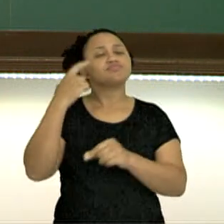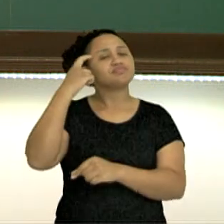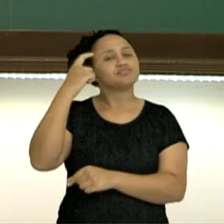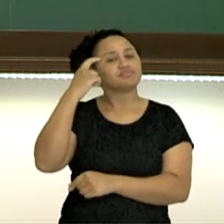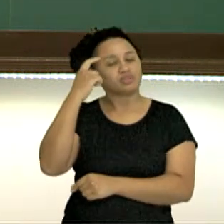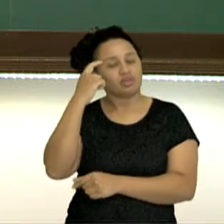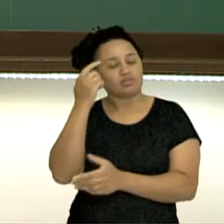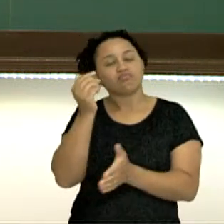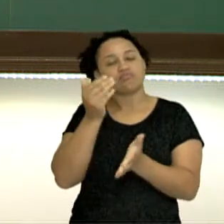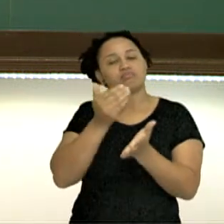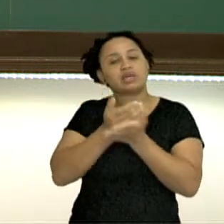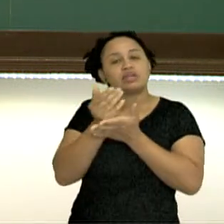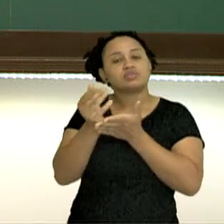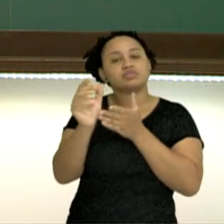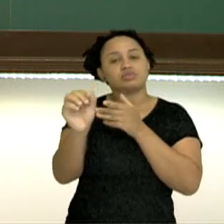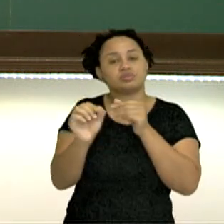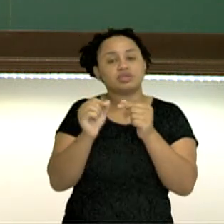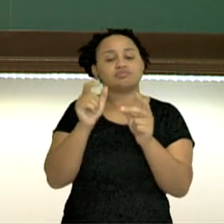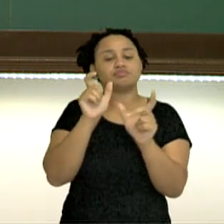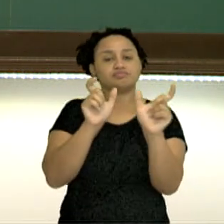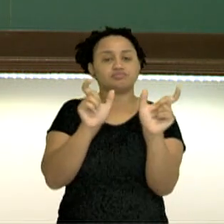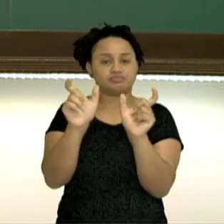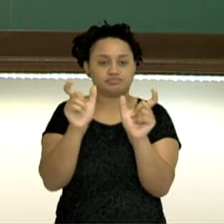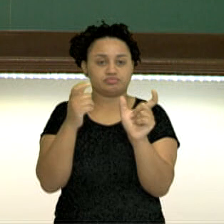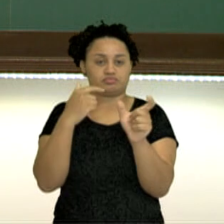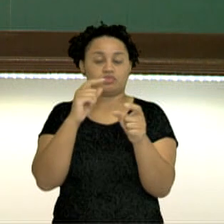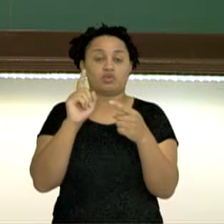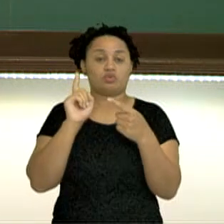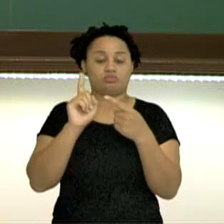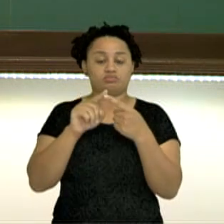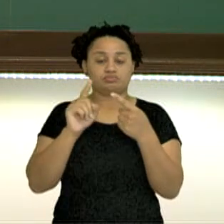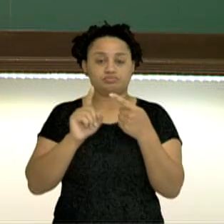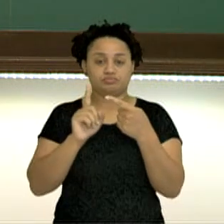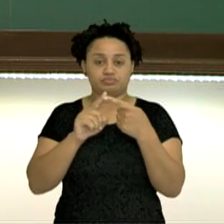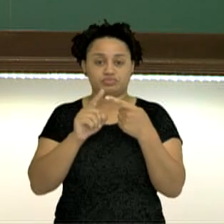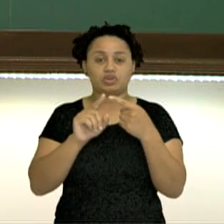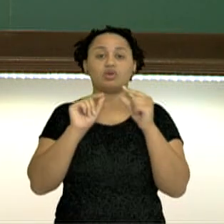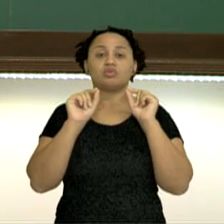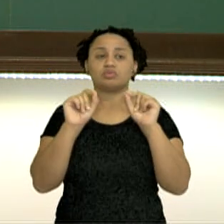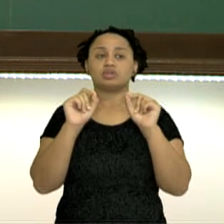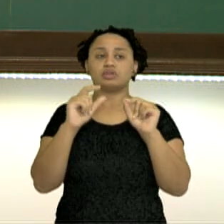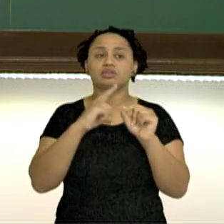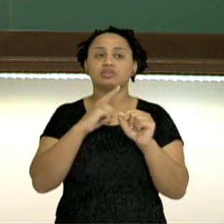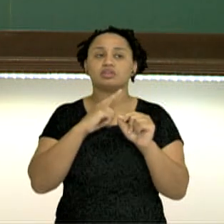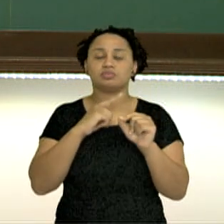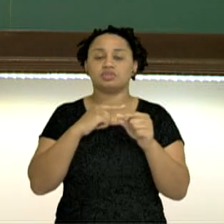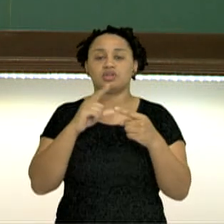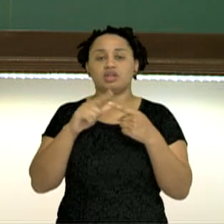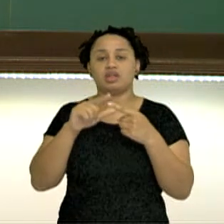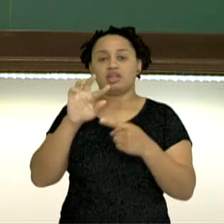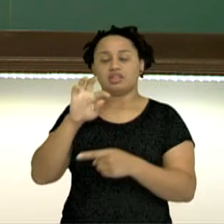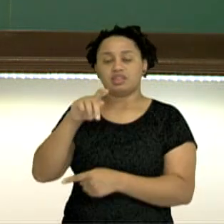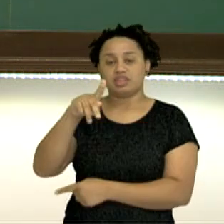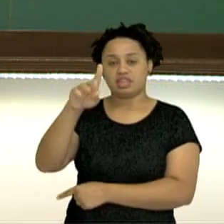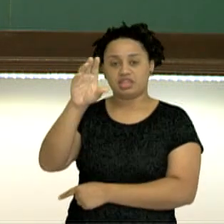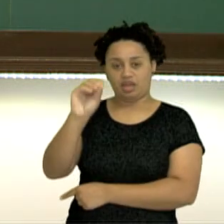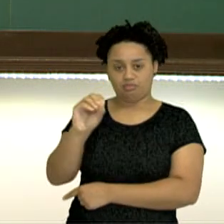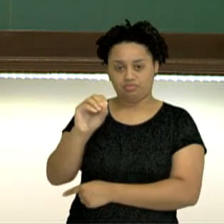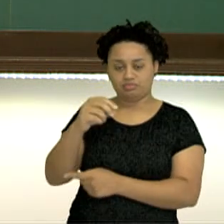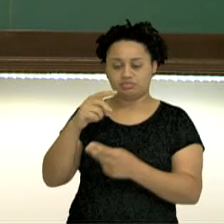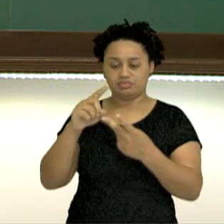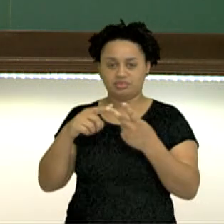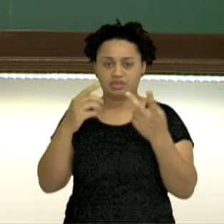reflexão inicial a partir dessa situação aqui, aonde nós dizemos que tempo e clima